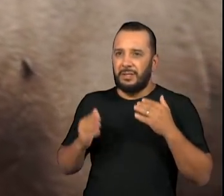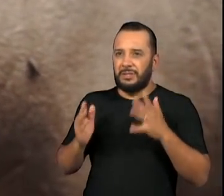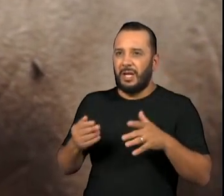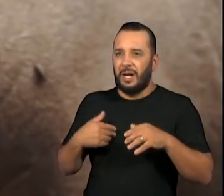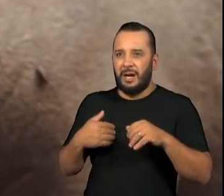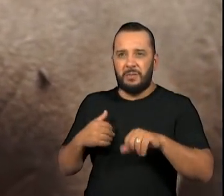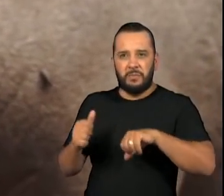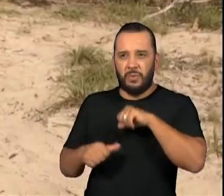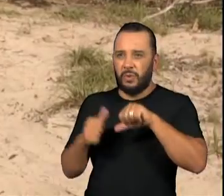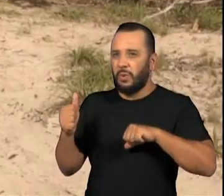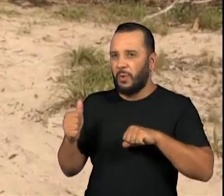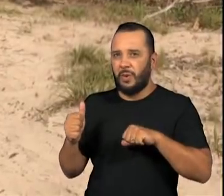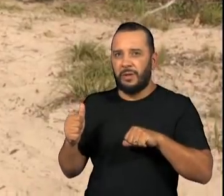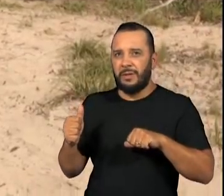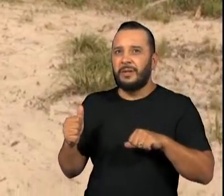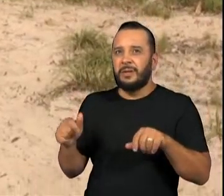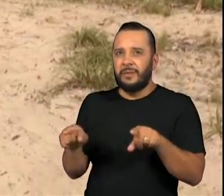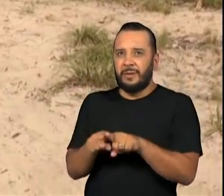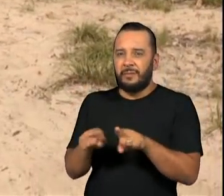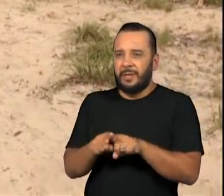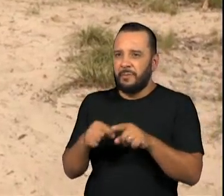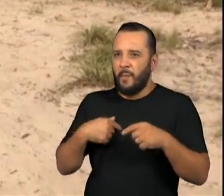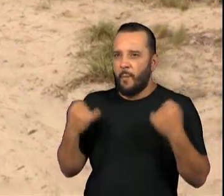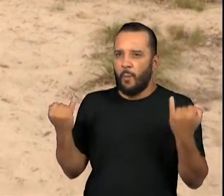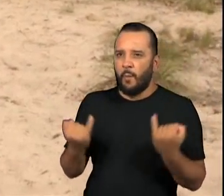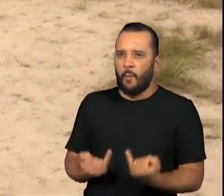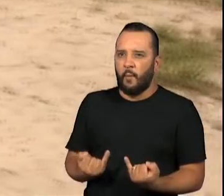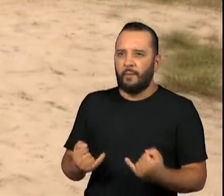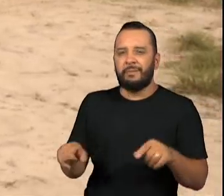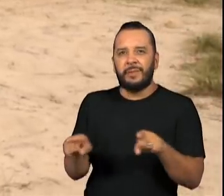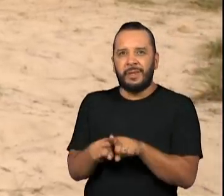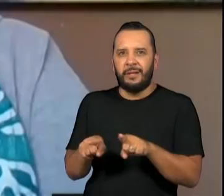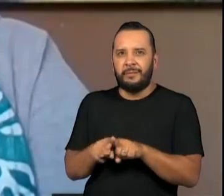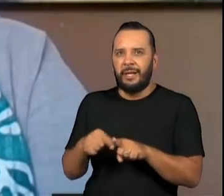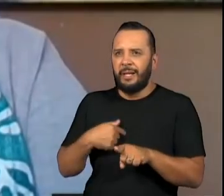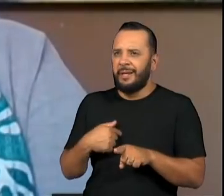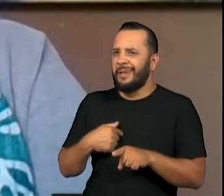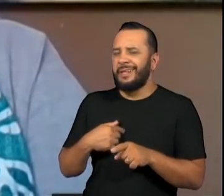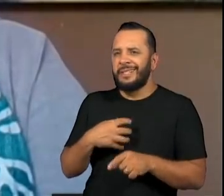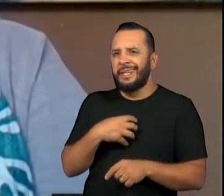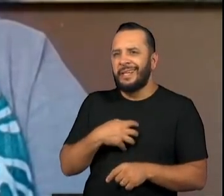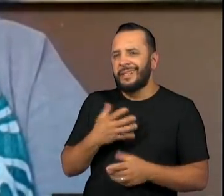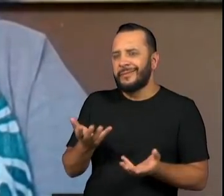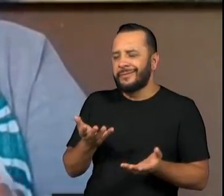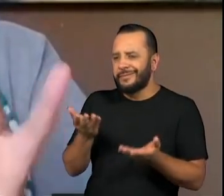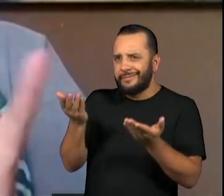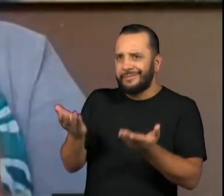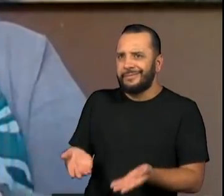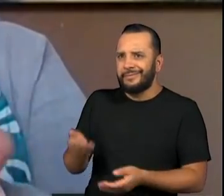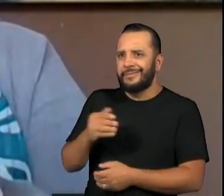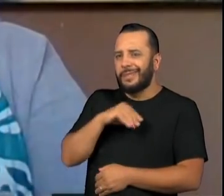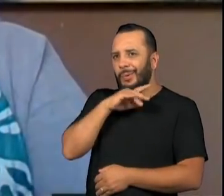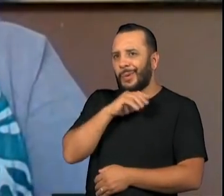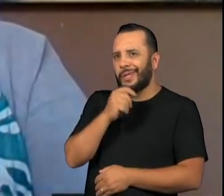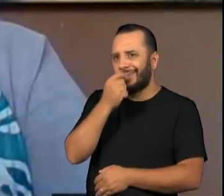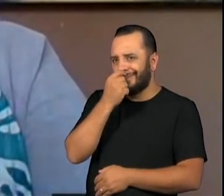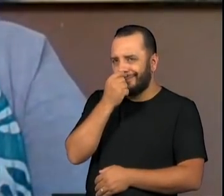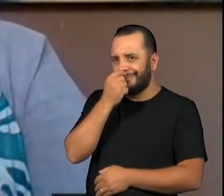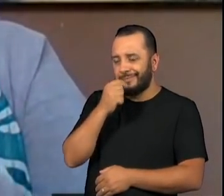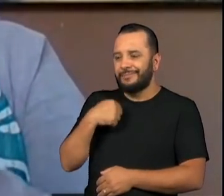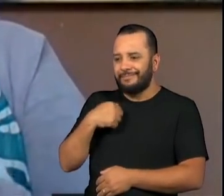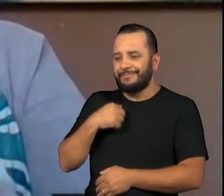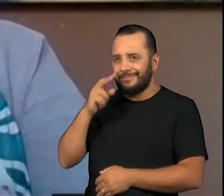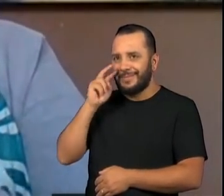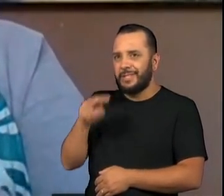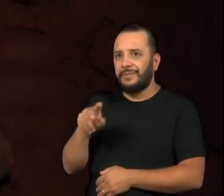depauperado. São animais muito magros, que têm o pelo em condições muito ruins. São animais nos quais a gente conseguiu visualizar